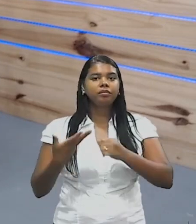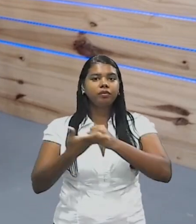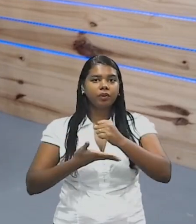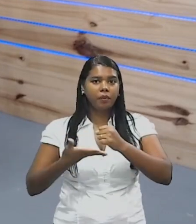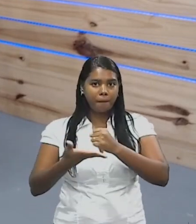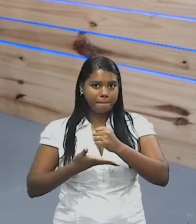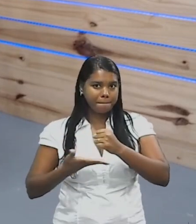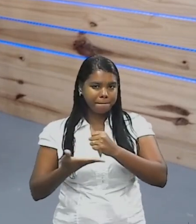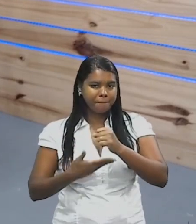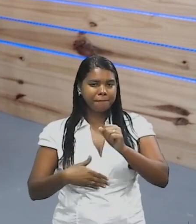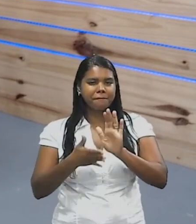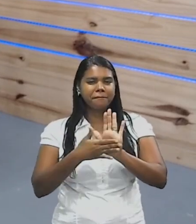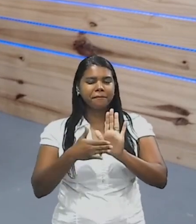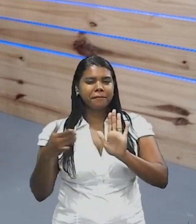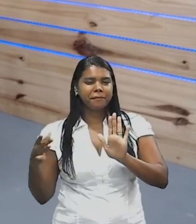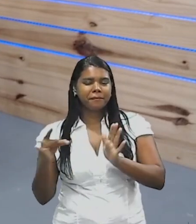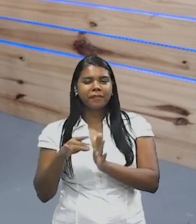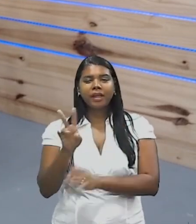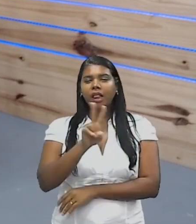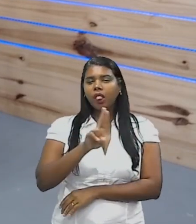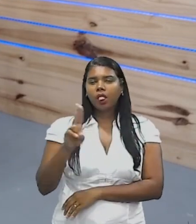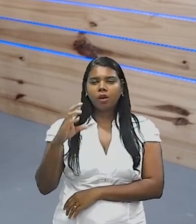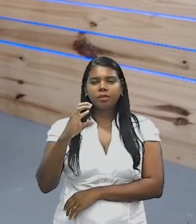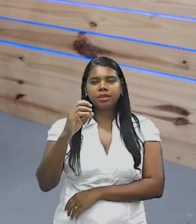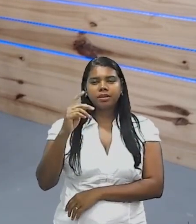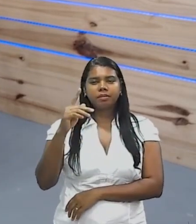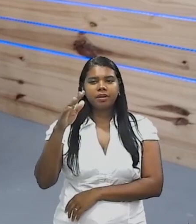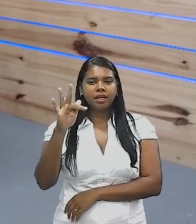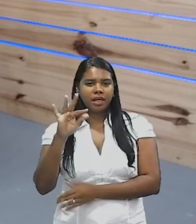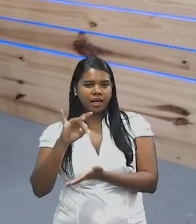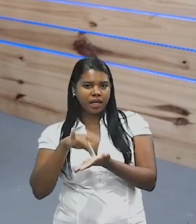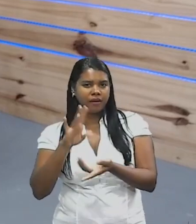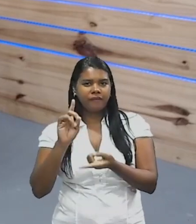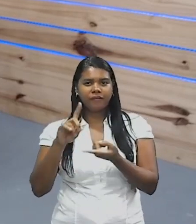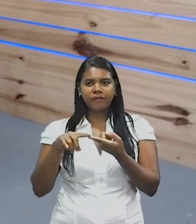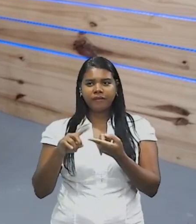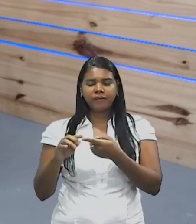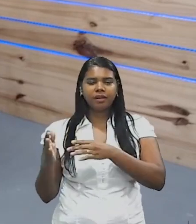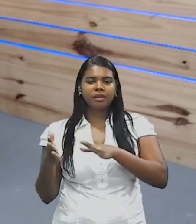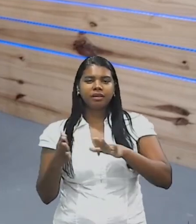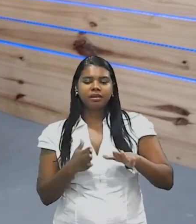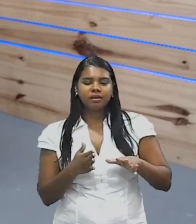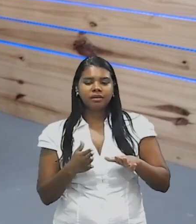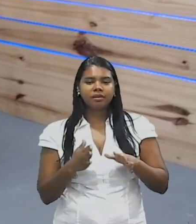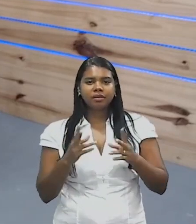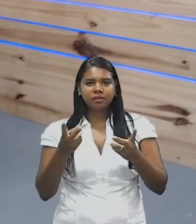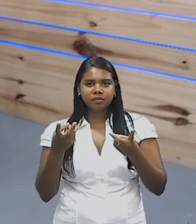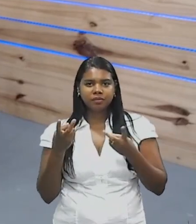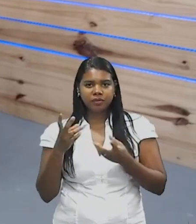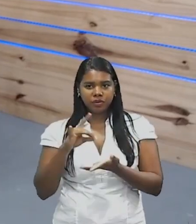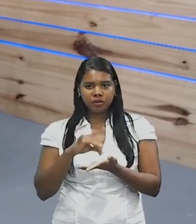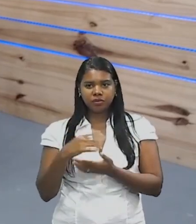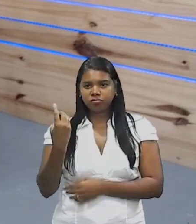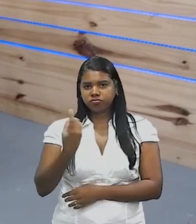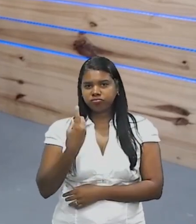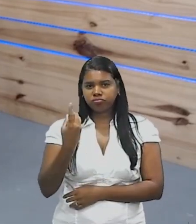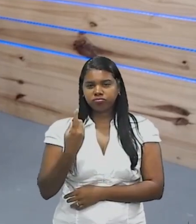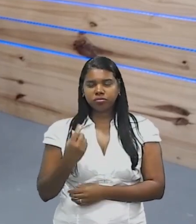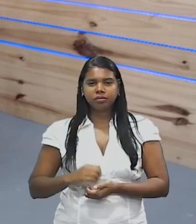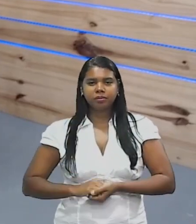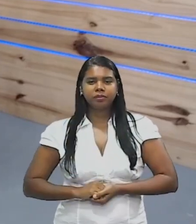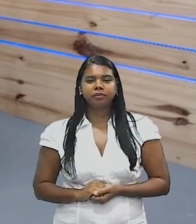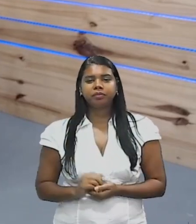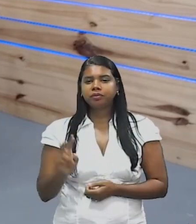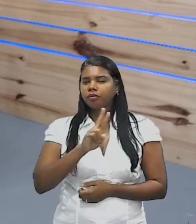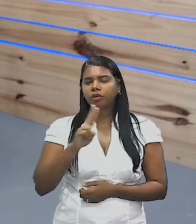básicos, certo? Que são nome, CPF, qualquer dado que cruzados, eles identifiquem o indivíduo.